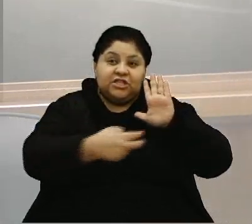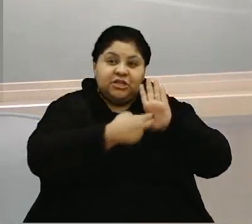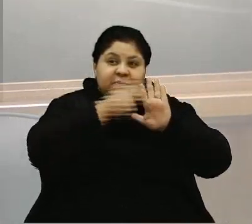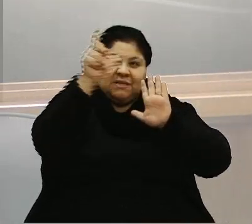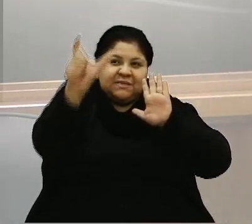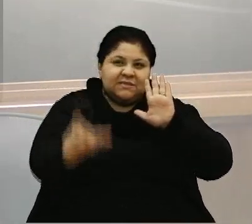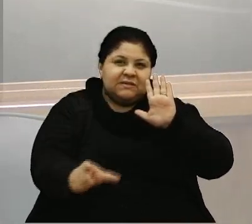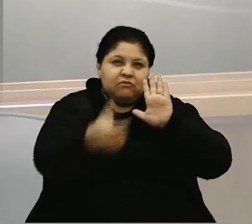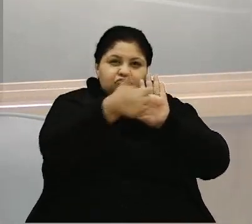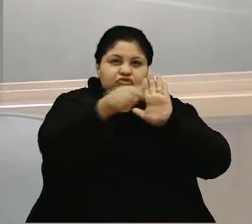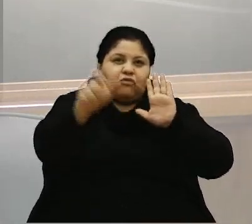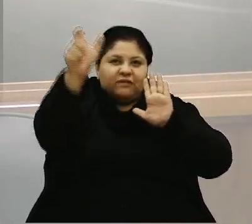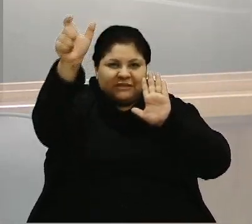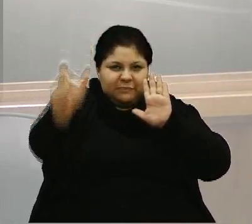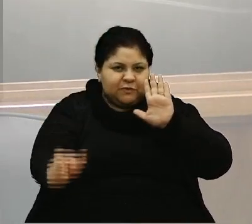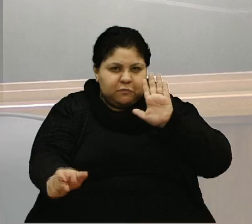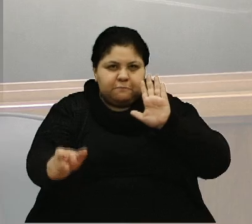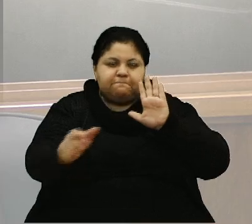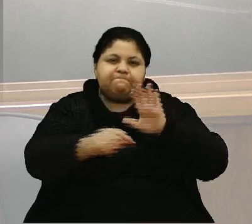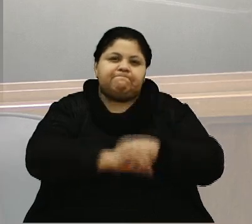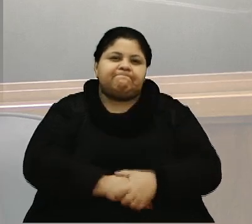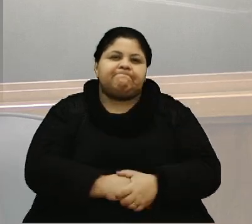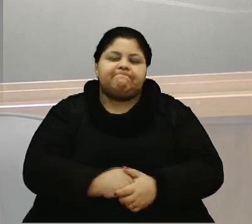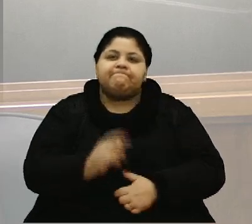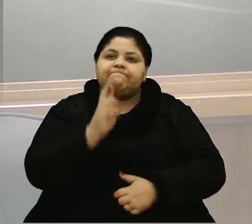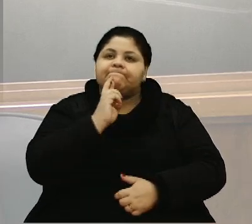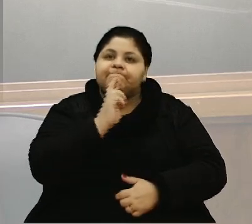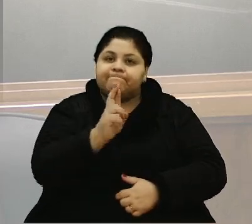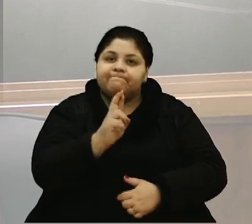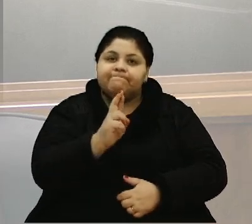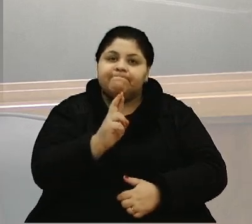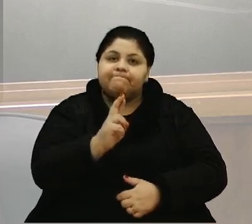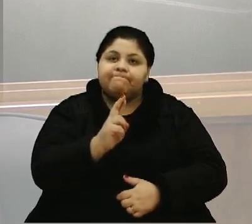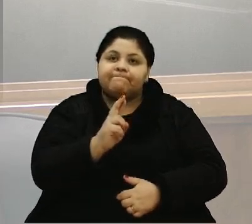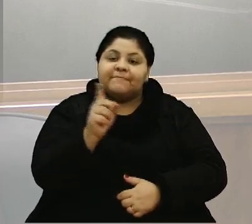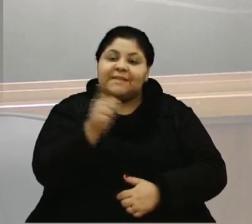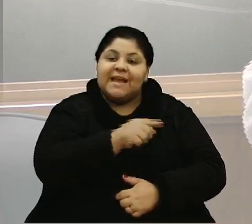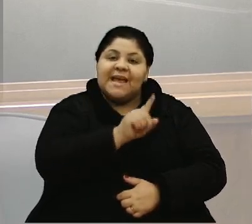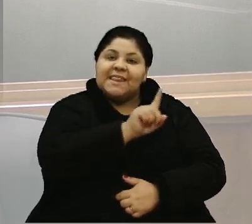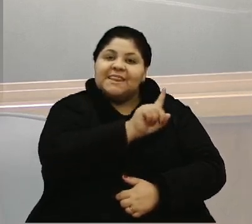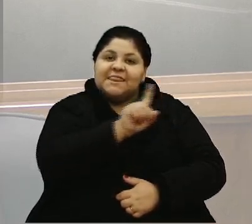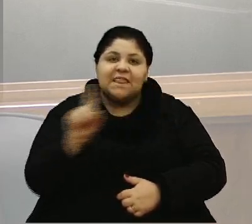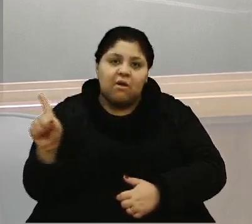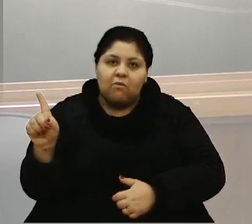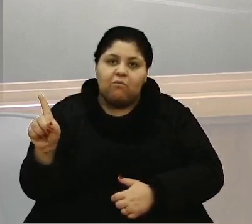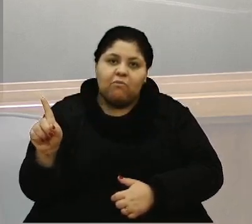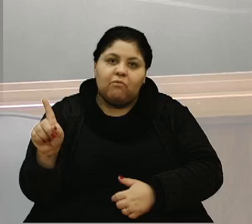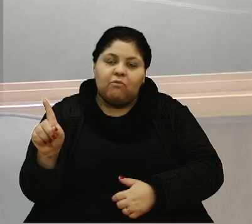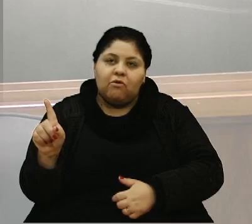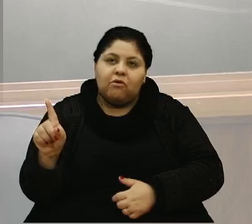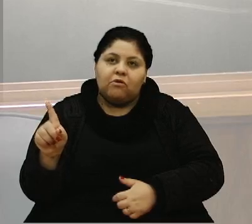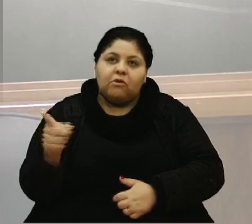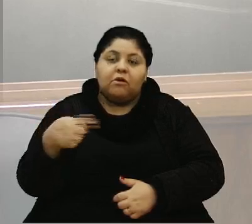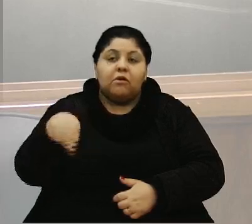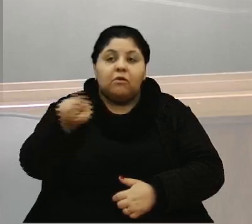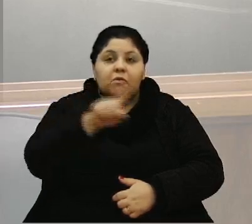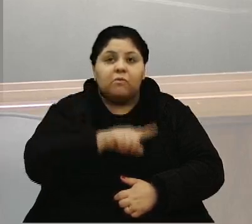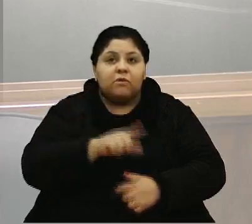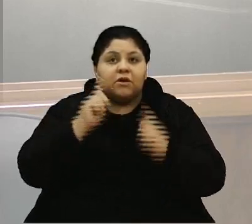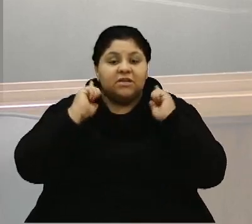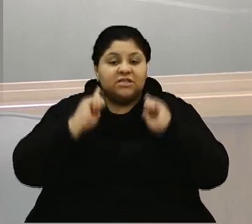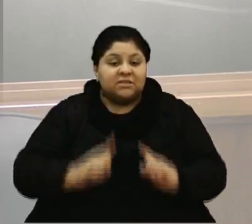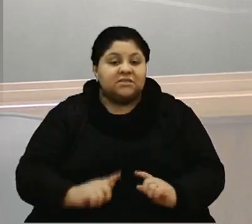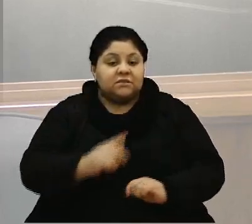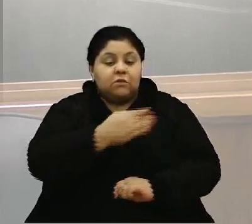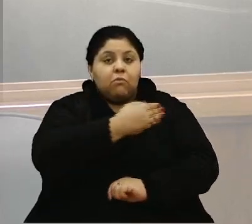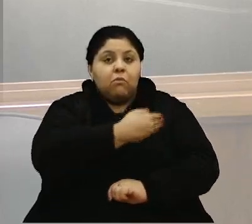pessoas? A resposta é não. E é para isso que serve a gestão